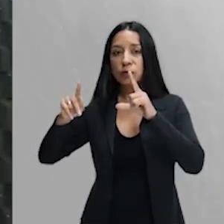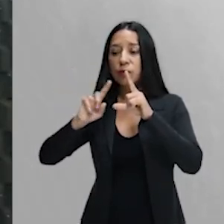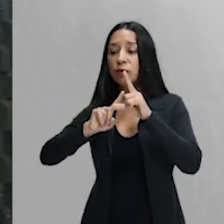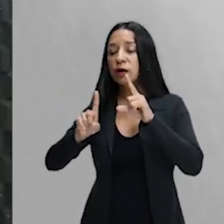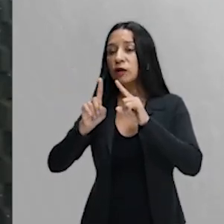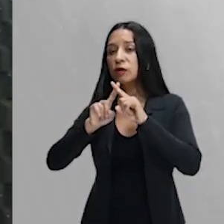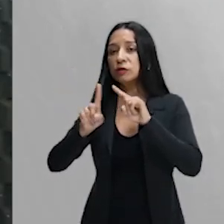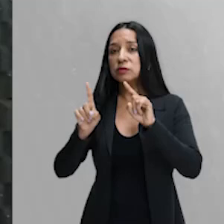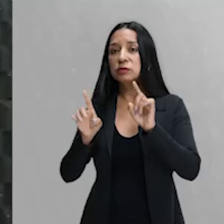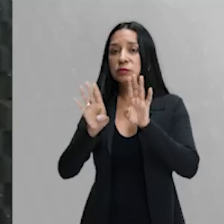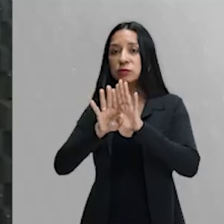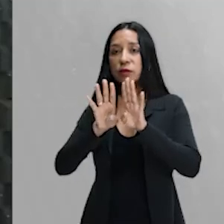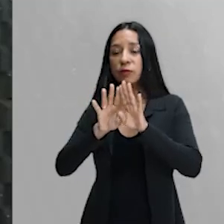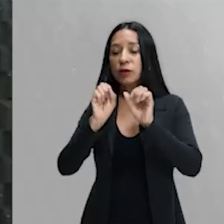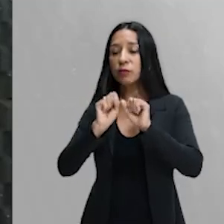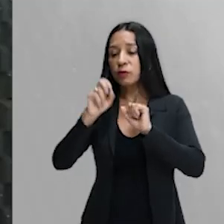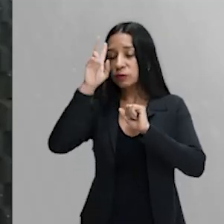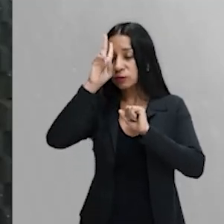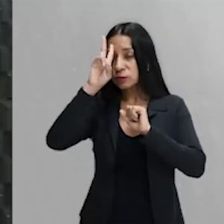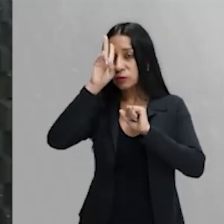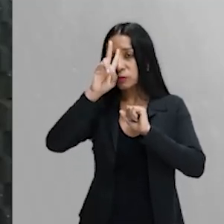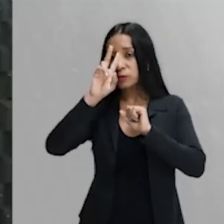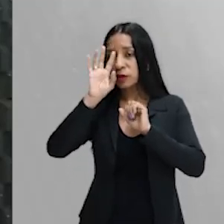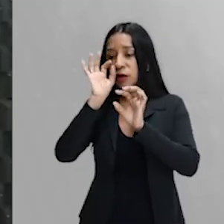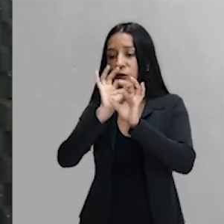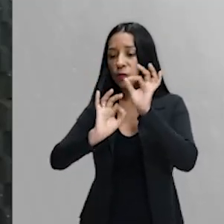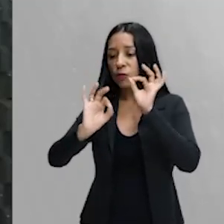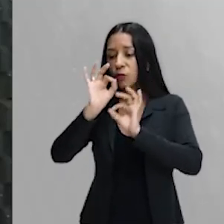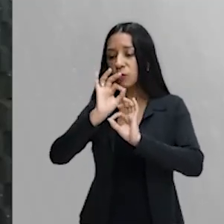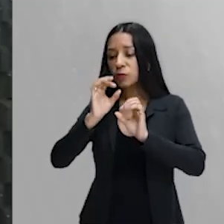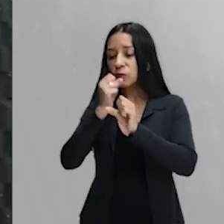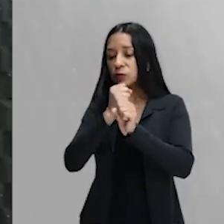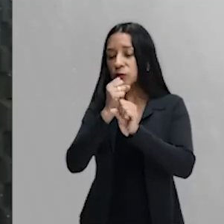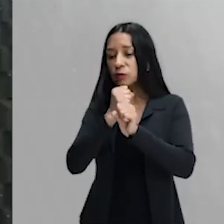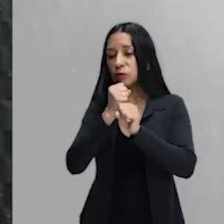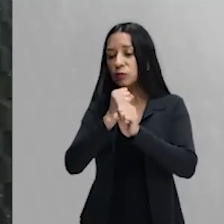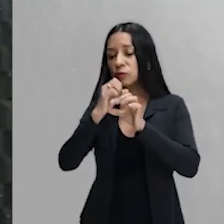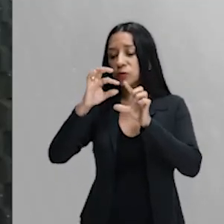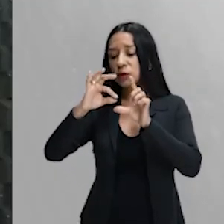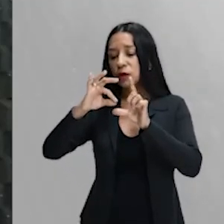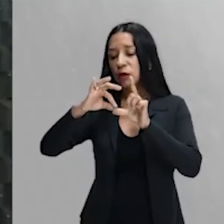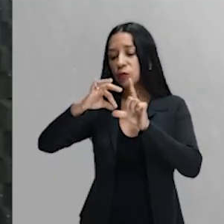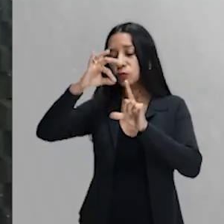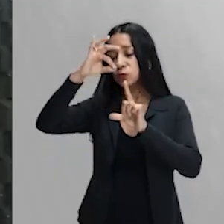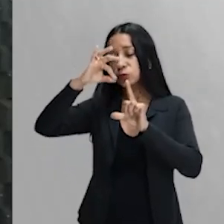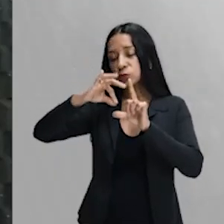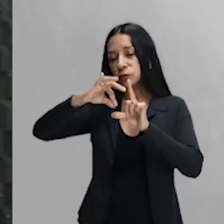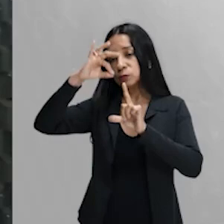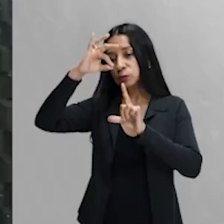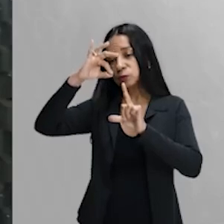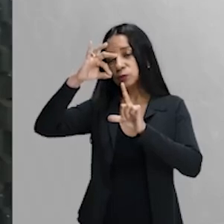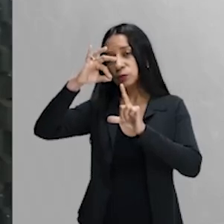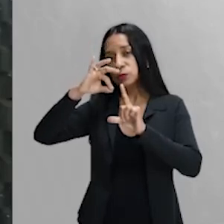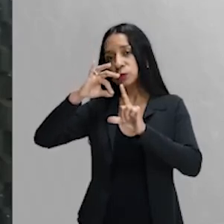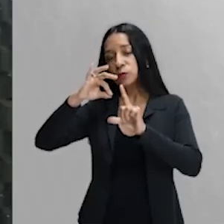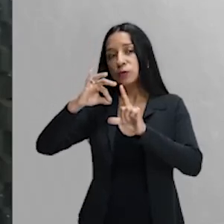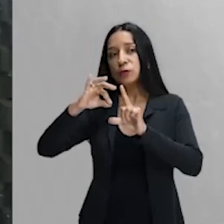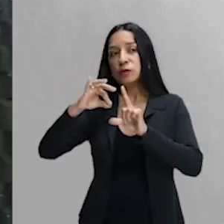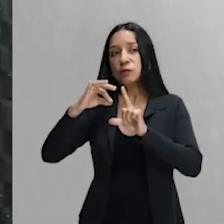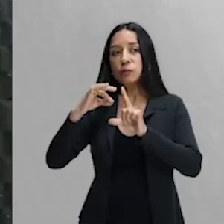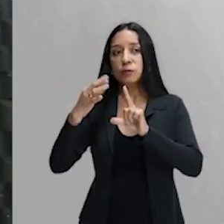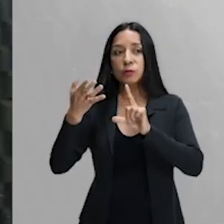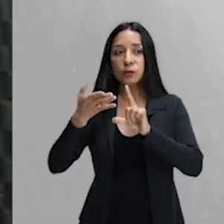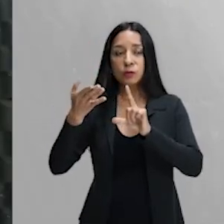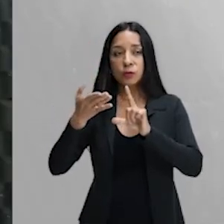Mas também eu posso lembrar da fórmula que calcula a altura de um triângulo equilátero. Tá? Então, nesse